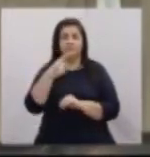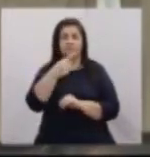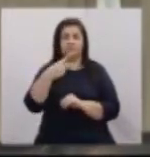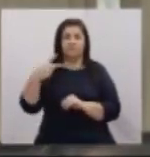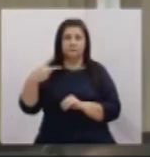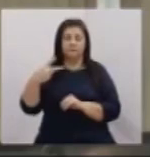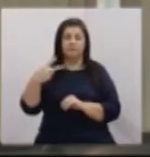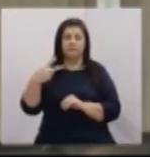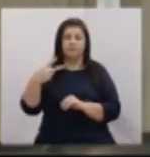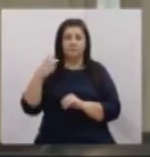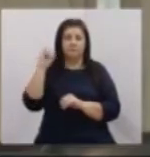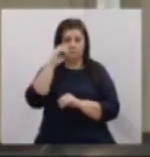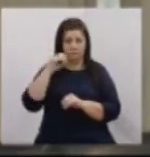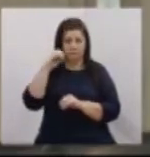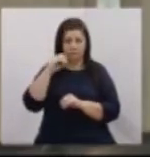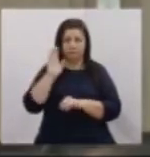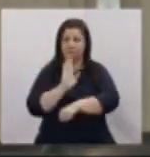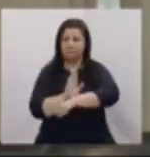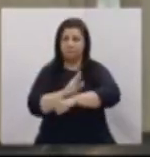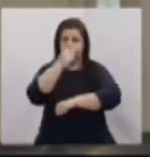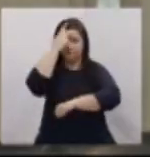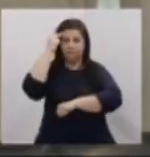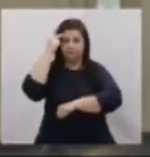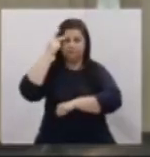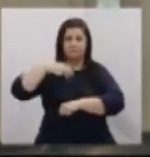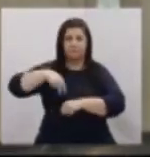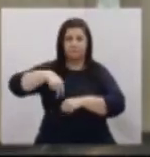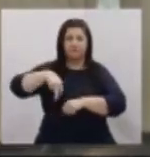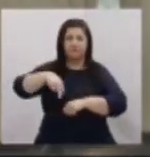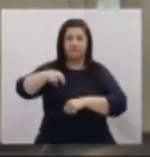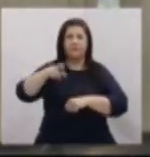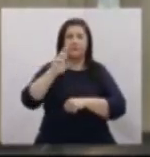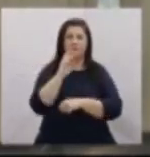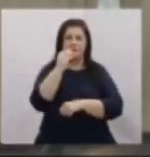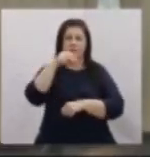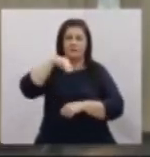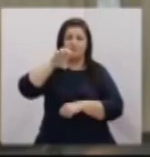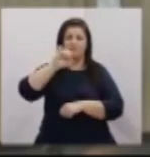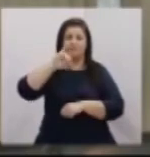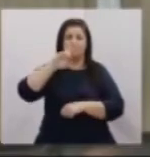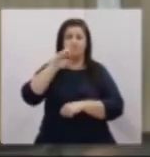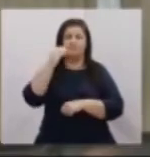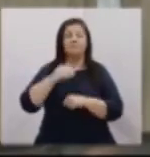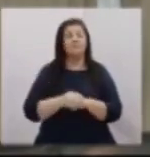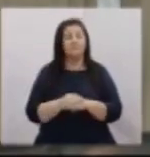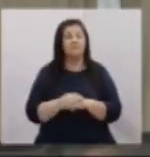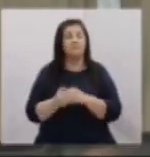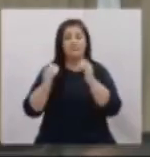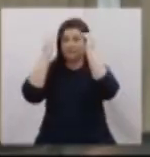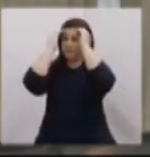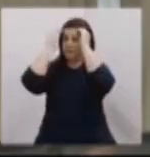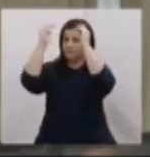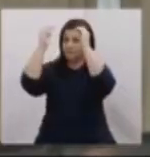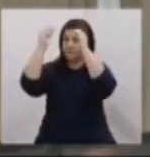vão para a Aparecida. Então, tudo isso são trabalhos que envolvem o grande mandamento de Jesus, né? Que é amar o